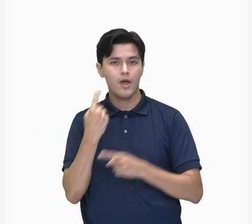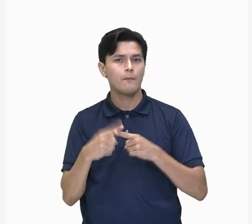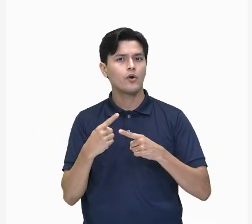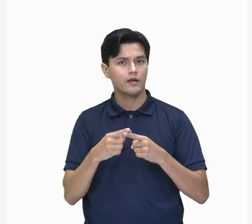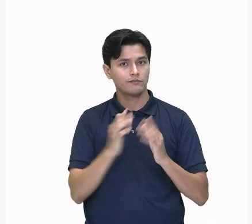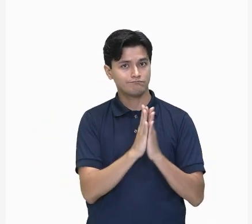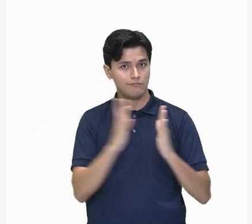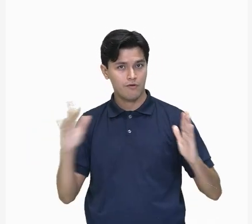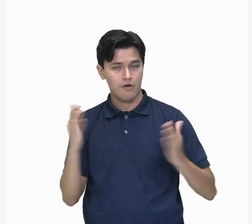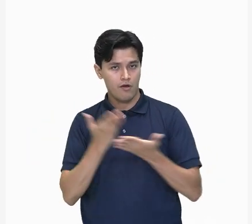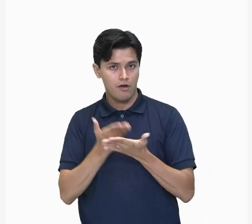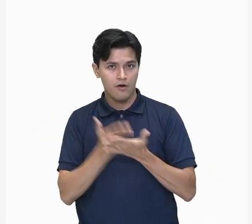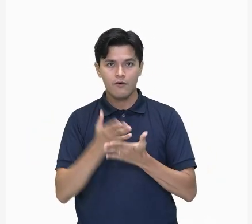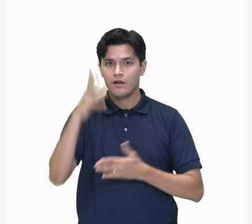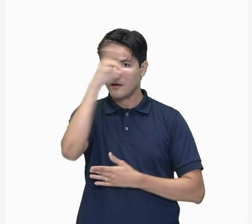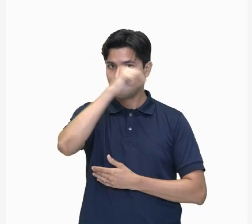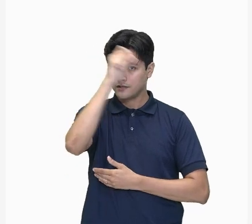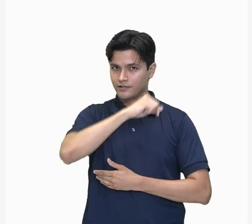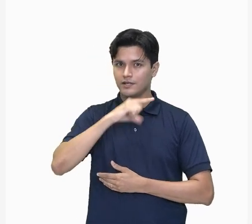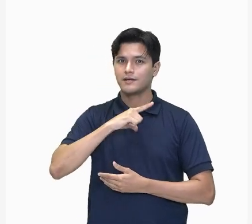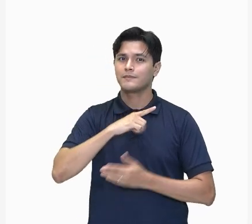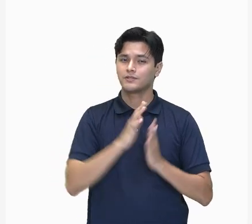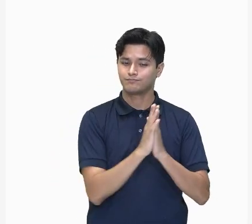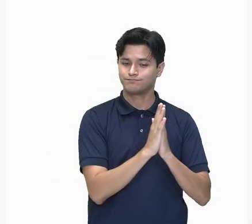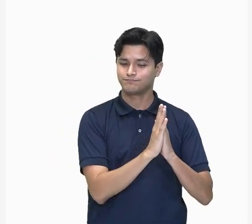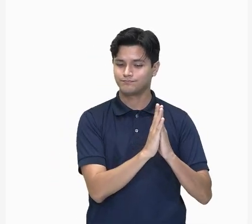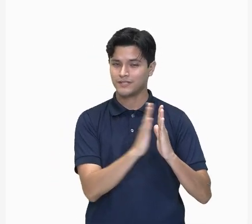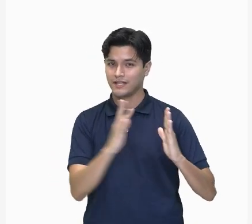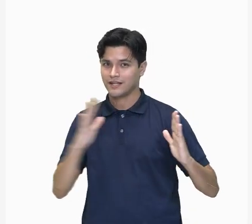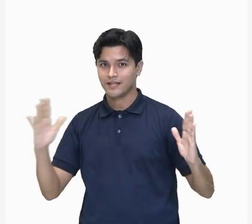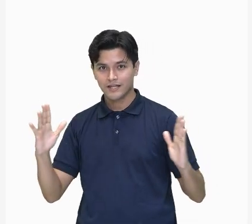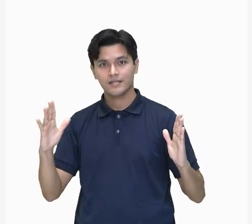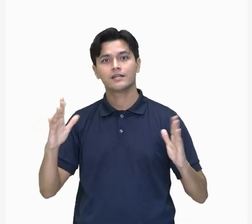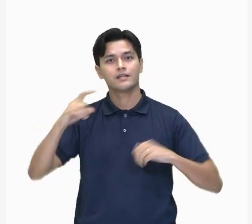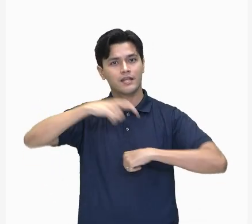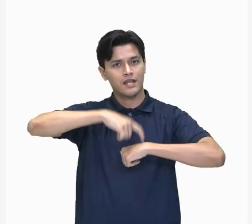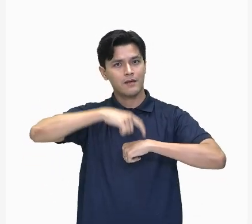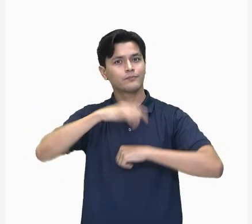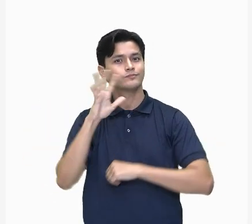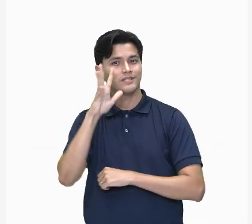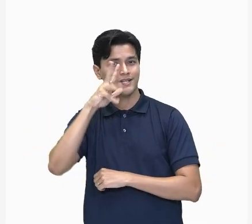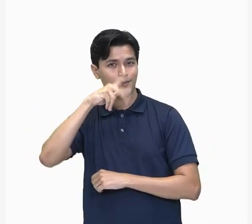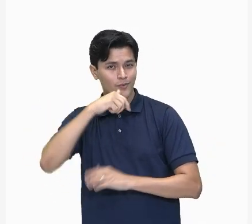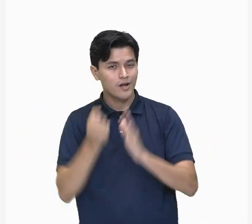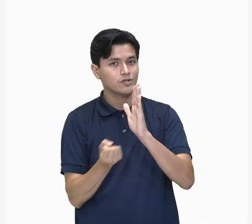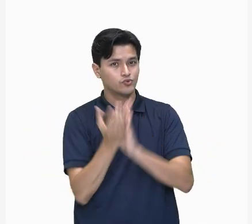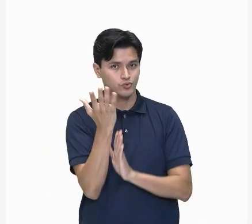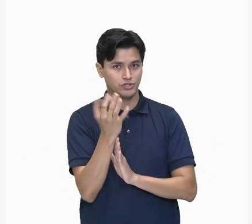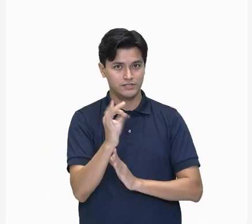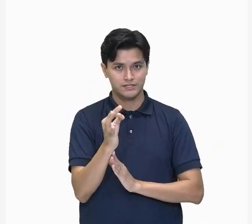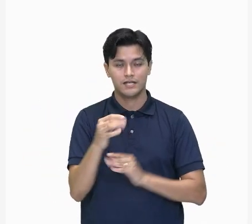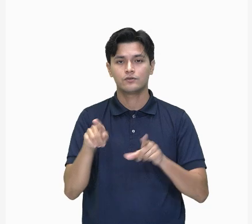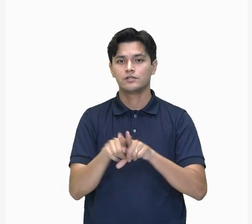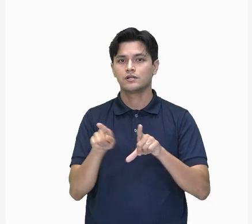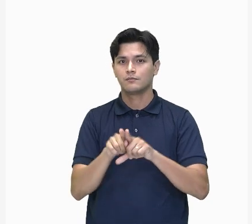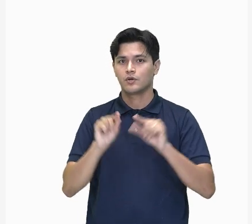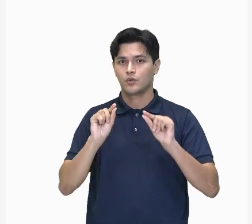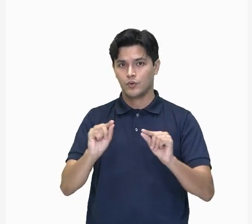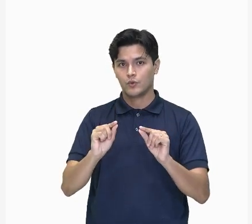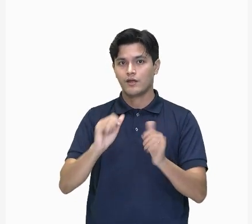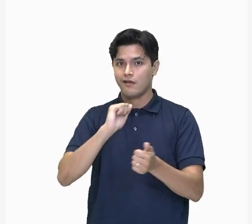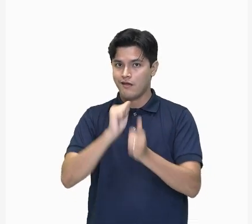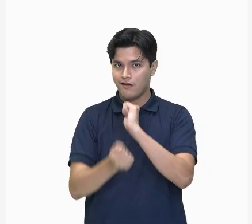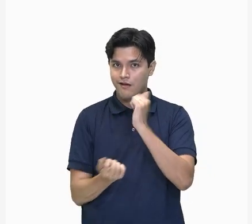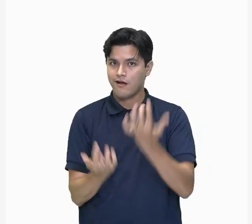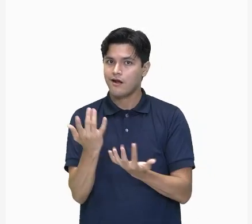leva muito tempo para ser formado. A extração de carvão mineral, né? Então, o carvão mineral também é um tipo de fonte